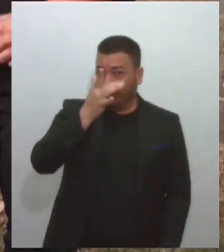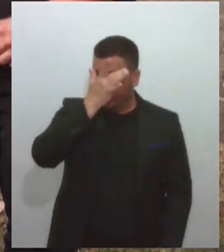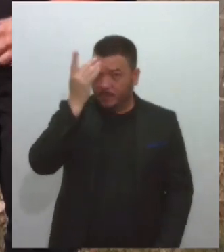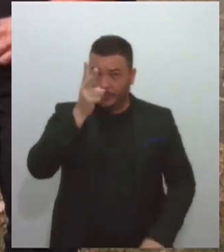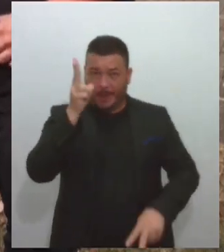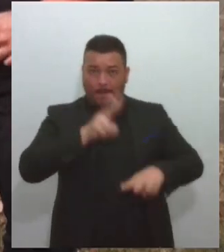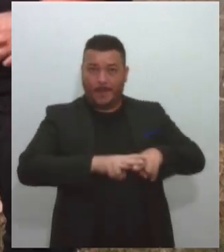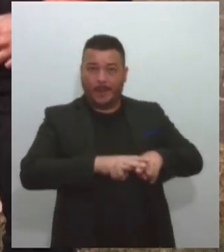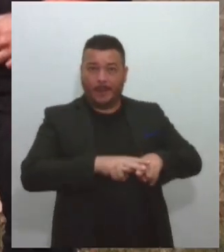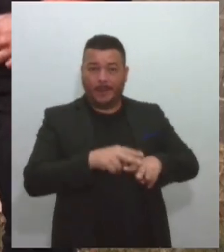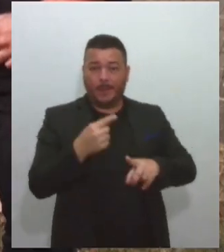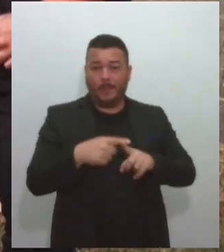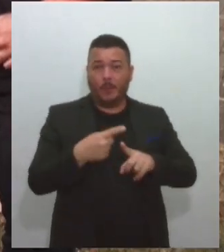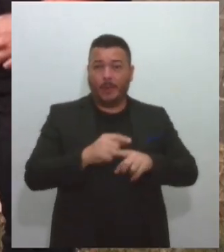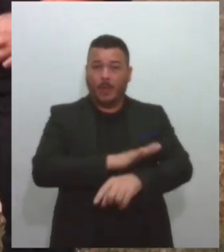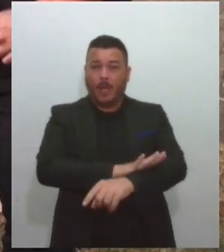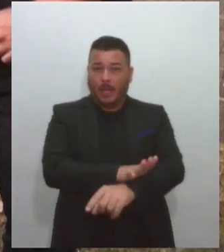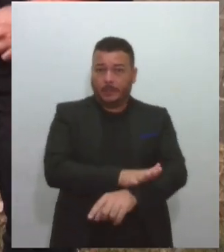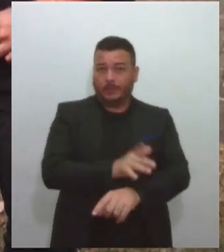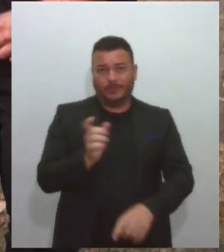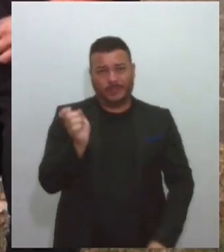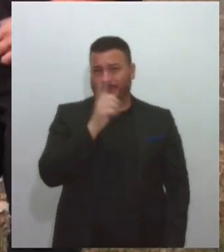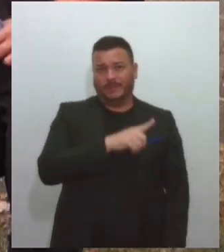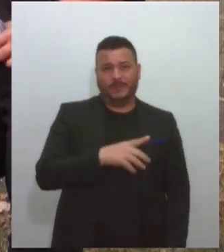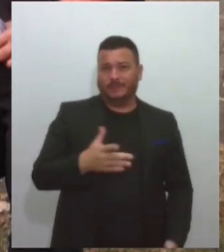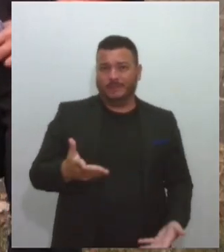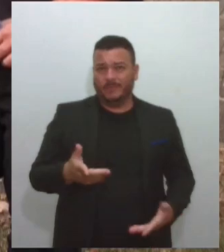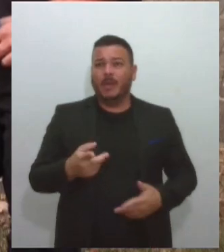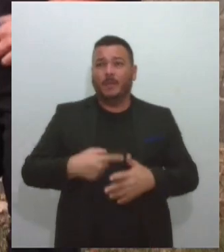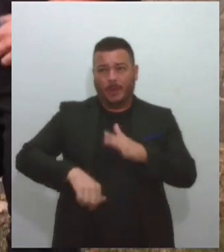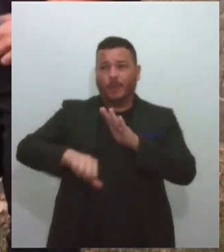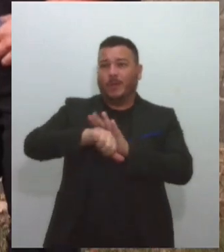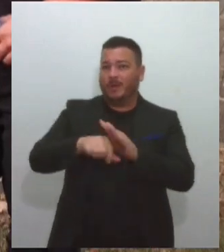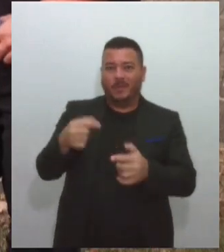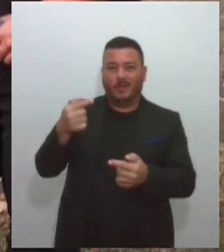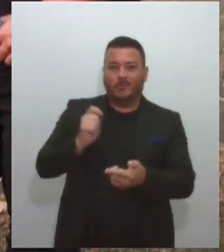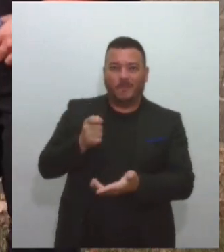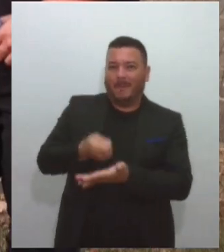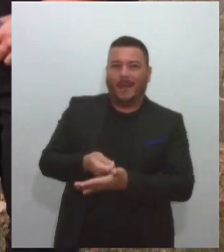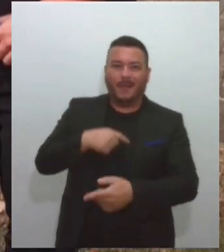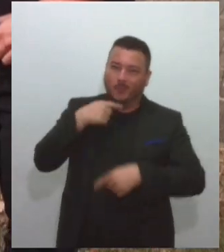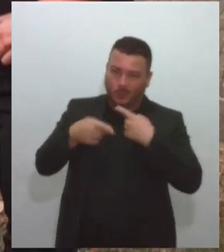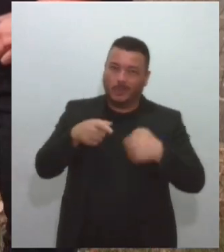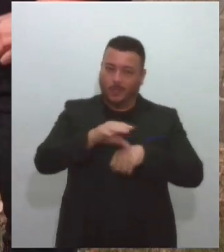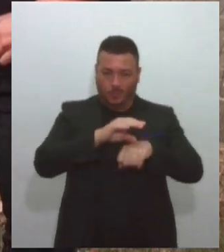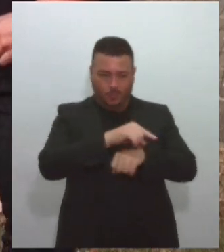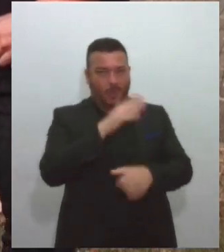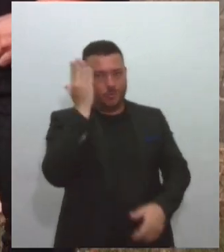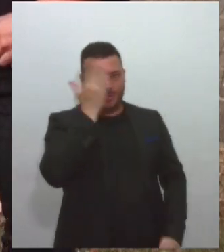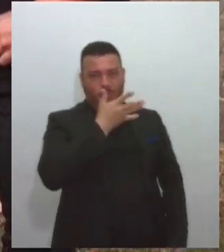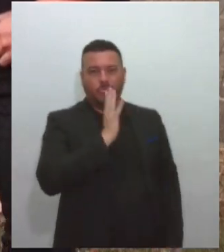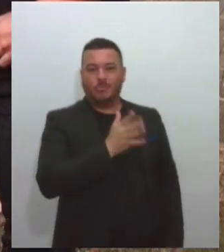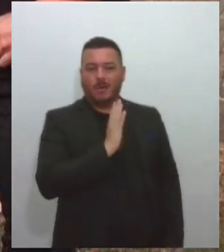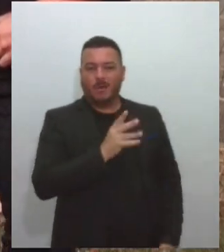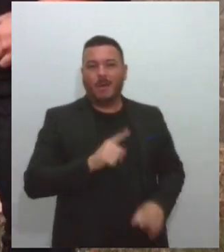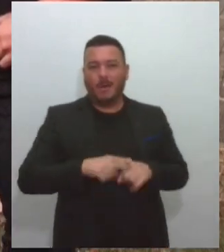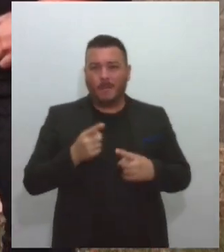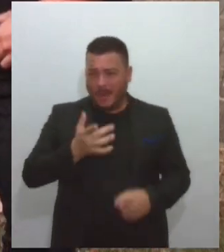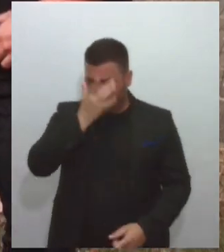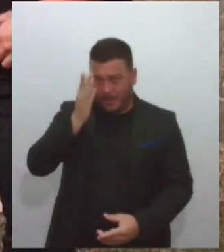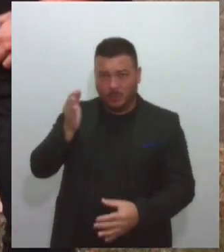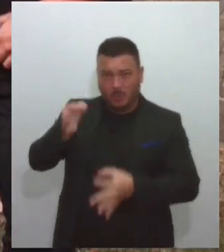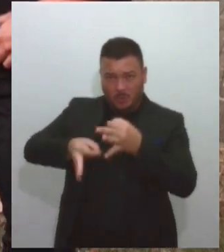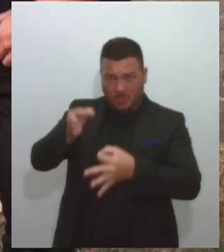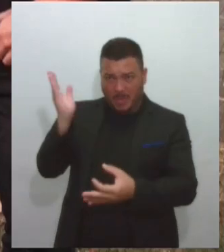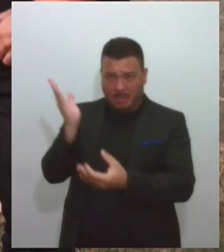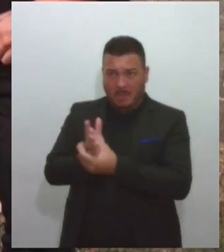por racismo, mesmo sendo um crime inafiançável na Constituição Federal. É muito difícil alguém ser julgado e condenado por